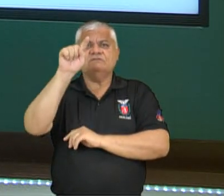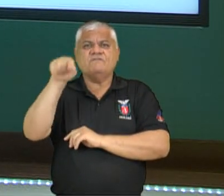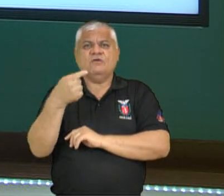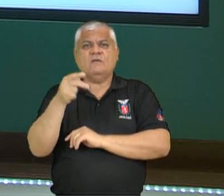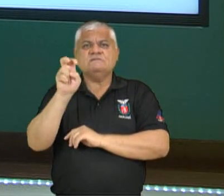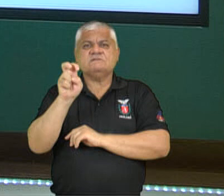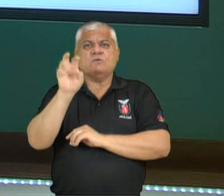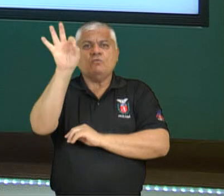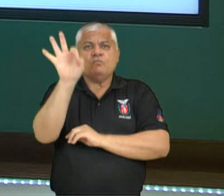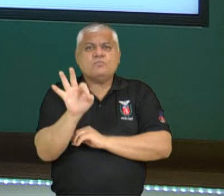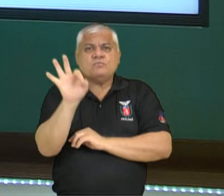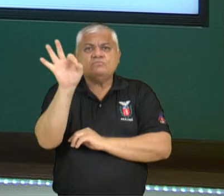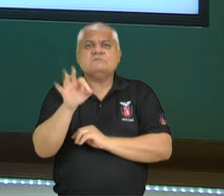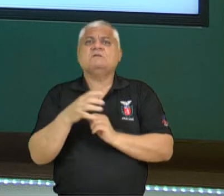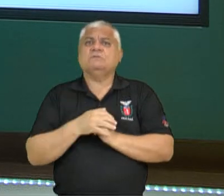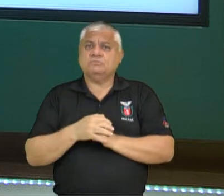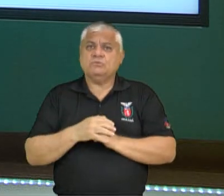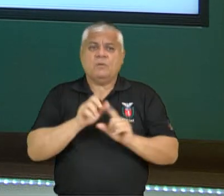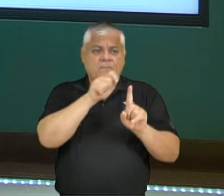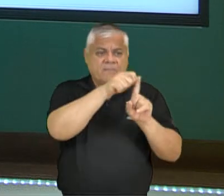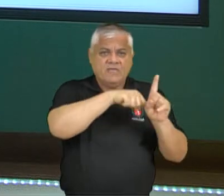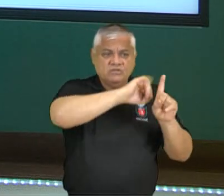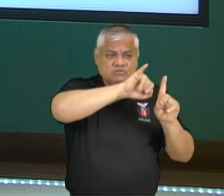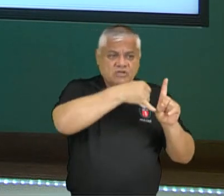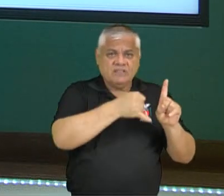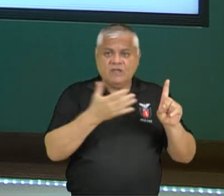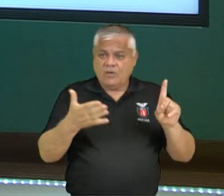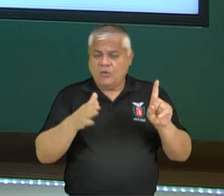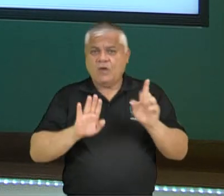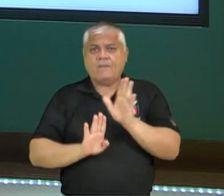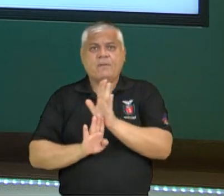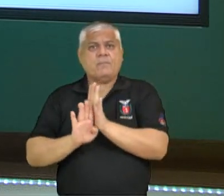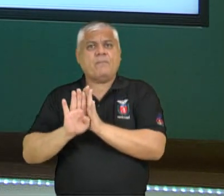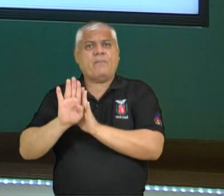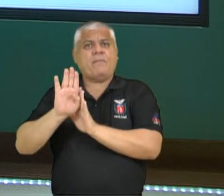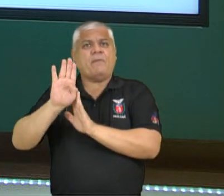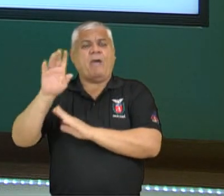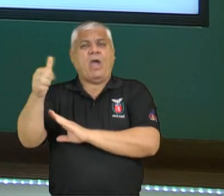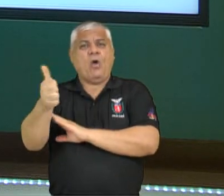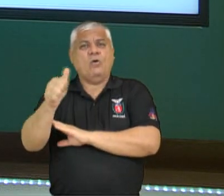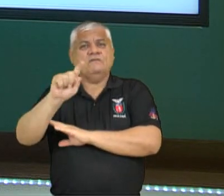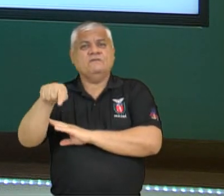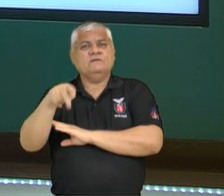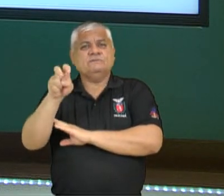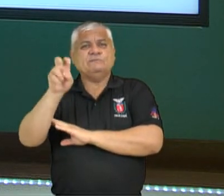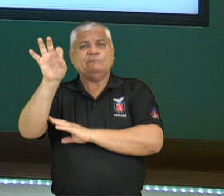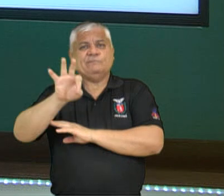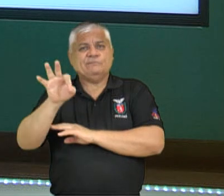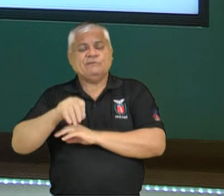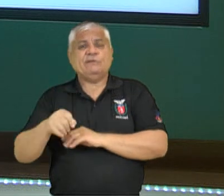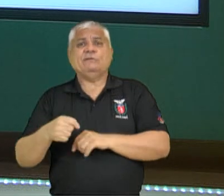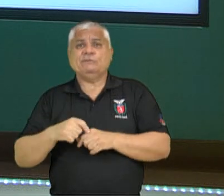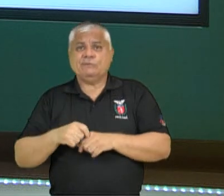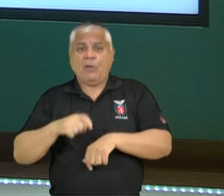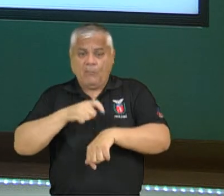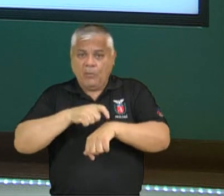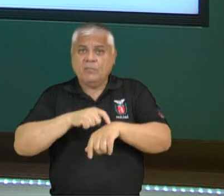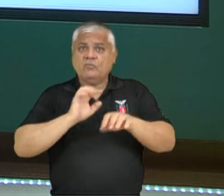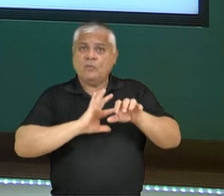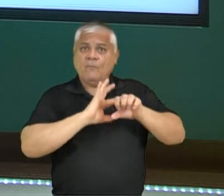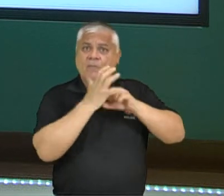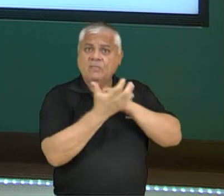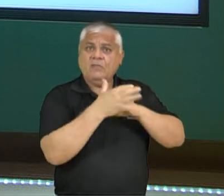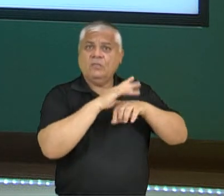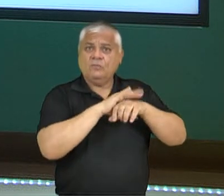11,5% em relação a janeiro de 2020. Então mesmo aí em períodos de pandemia, a indústria conseguiu apresentar